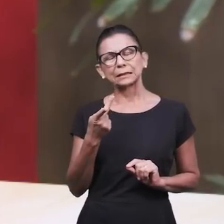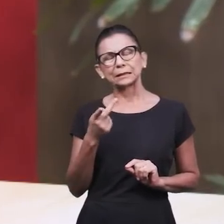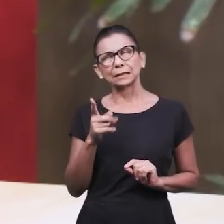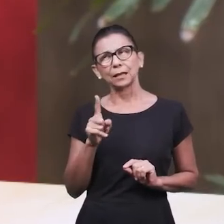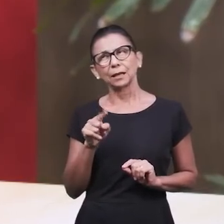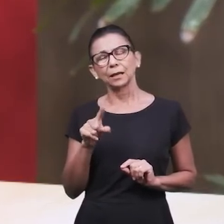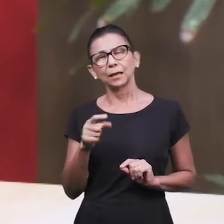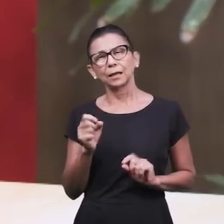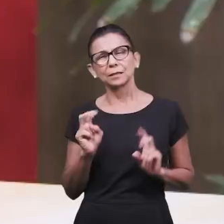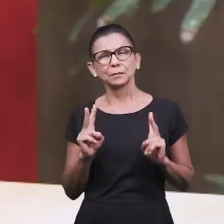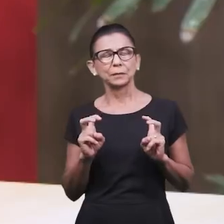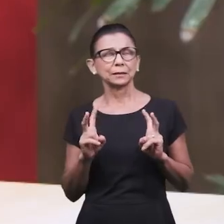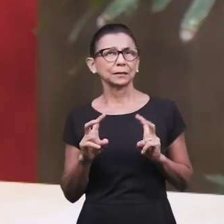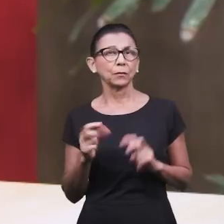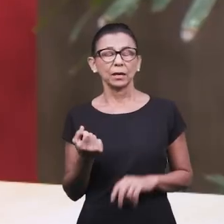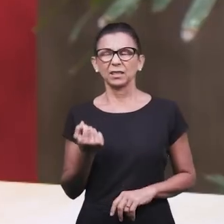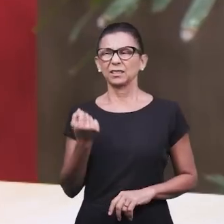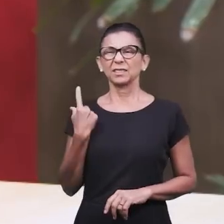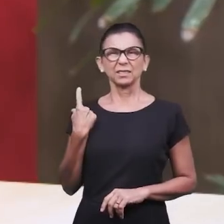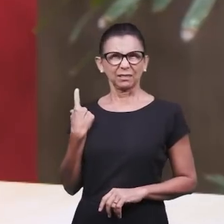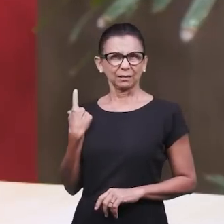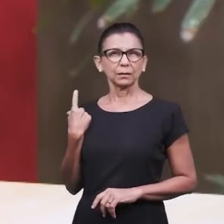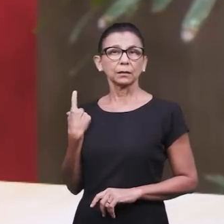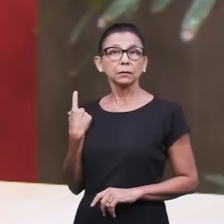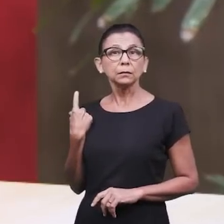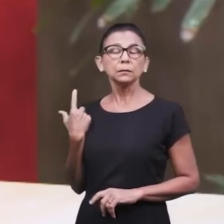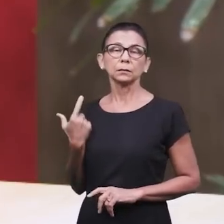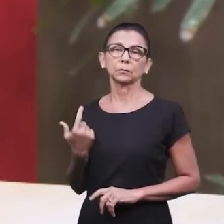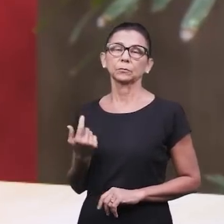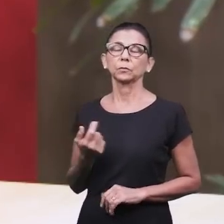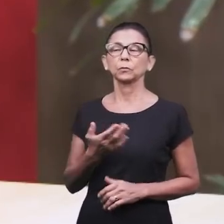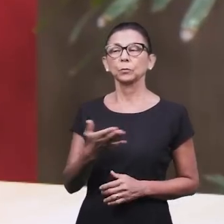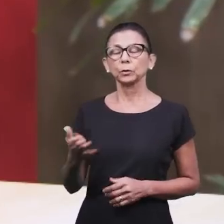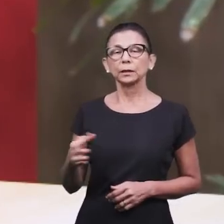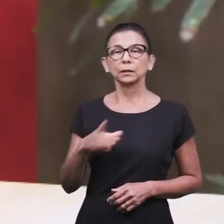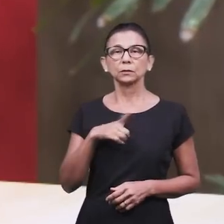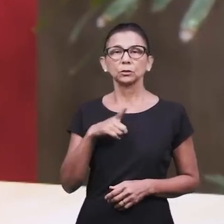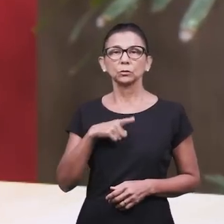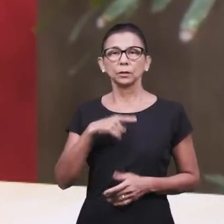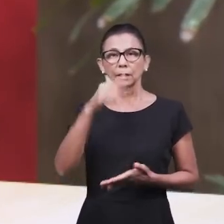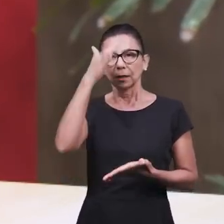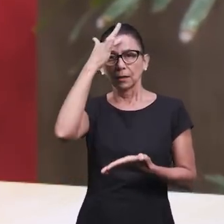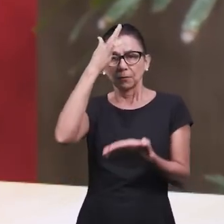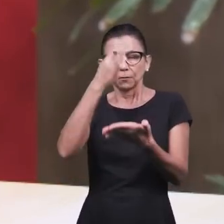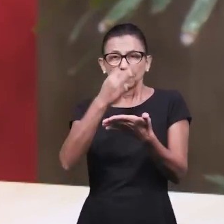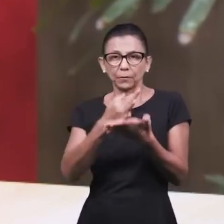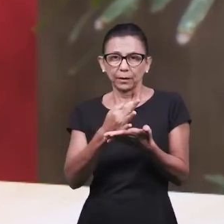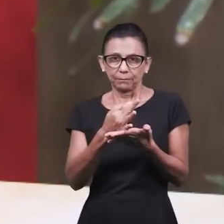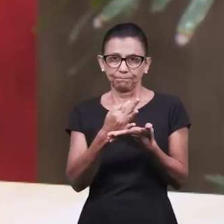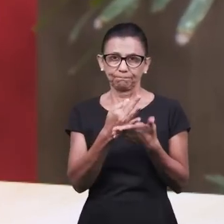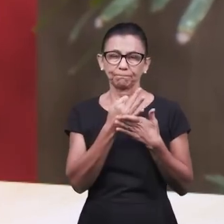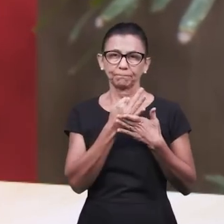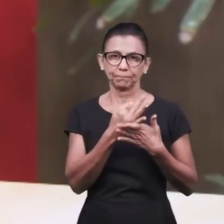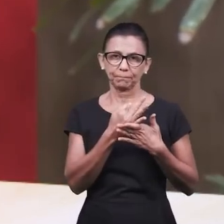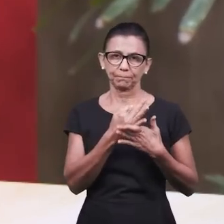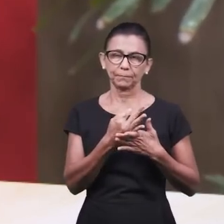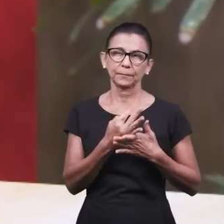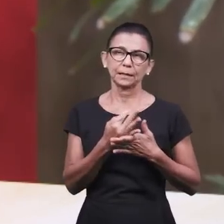muito estranha, porque você tinha a fé, era uma coisa,